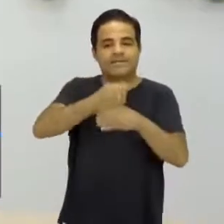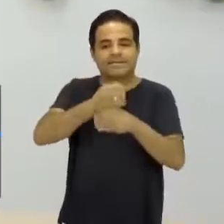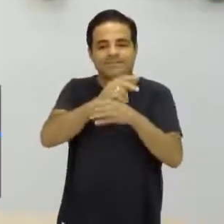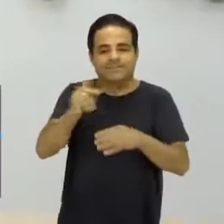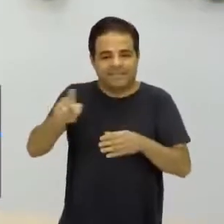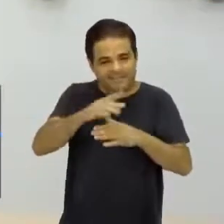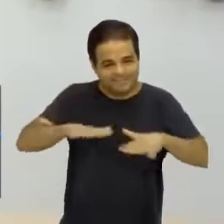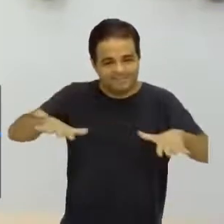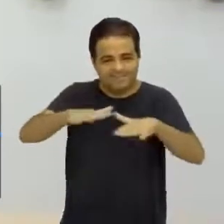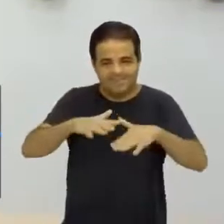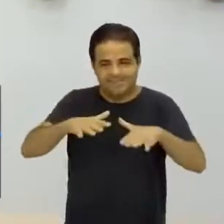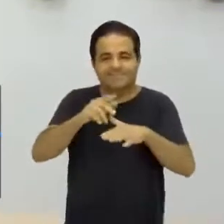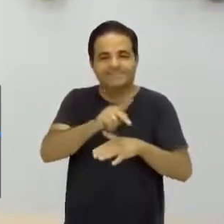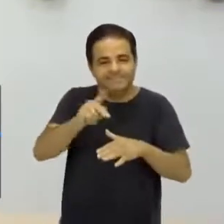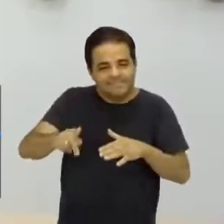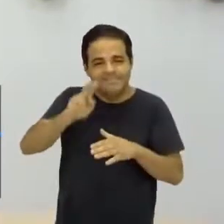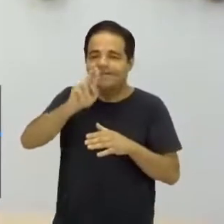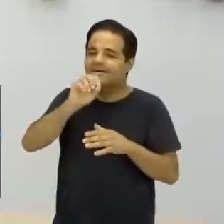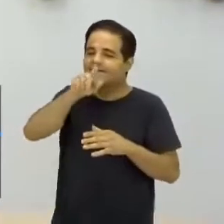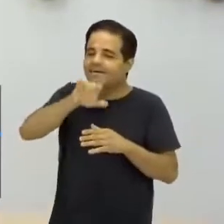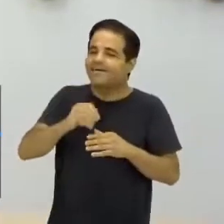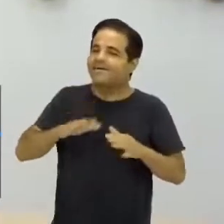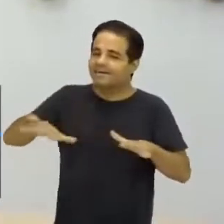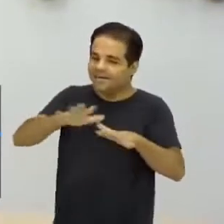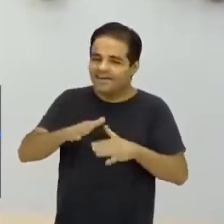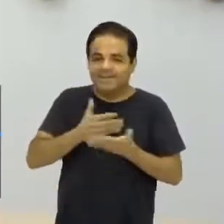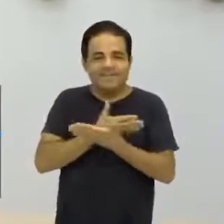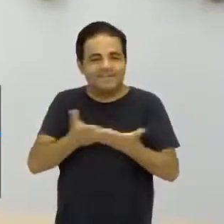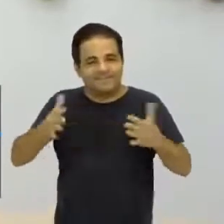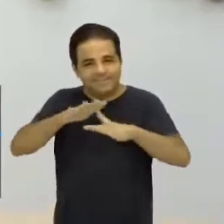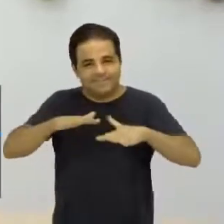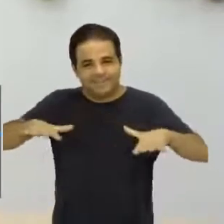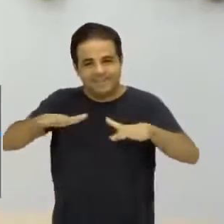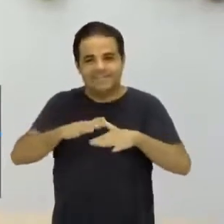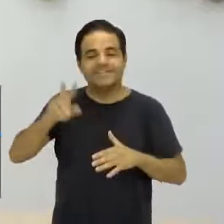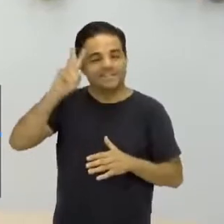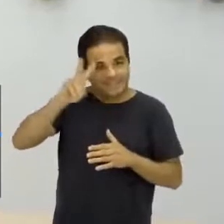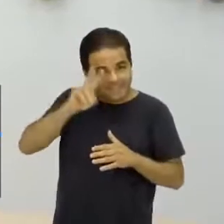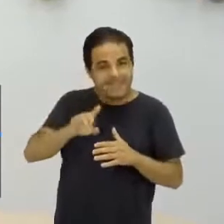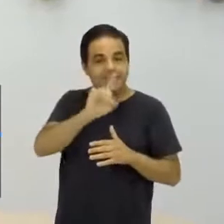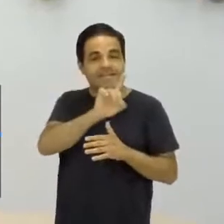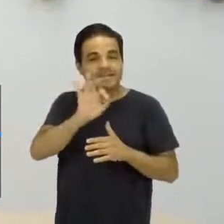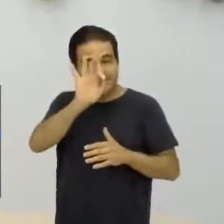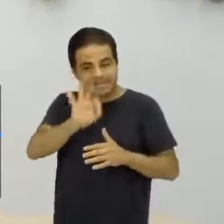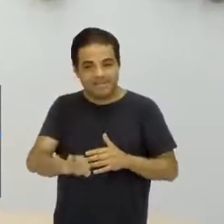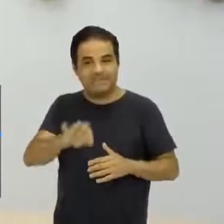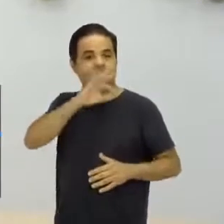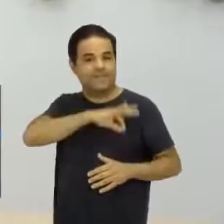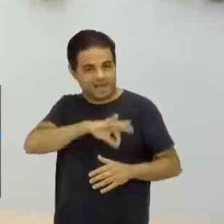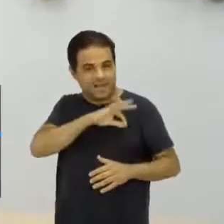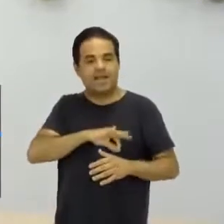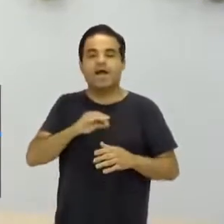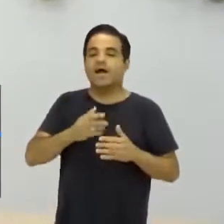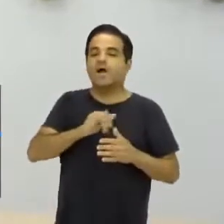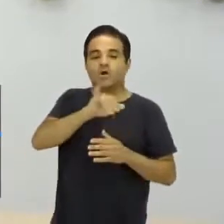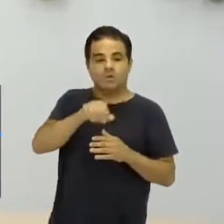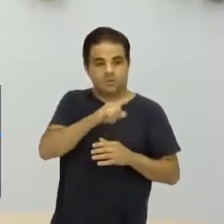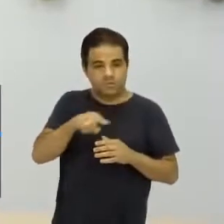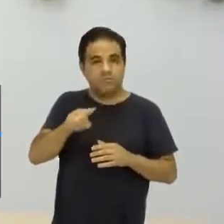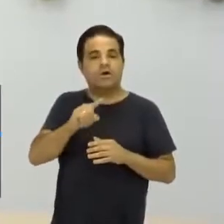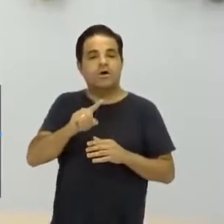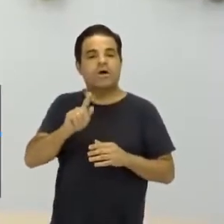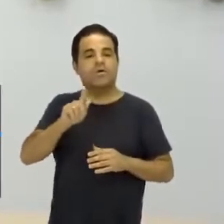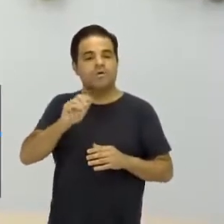Pro Rogério, ele lembrou aqui, mencionou o aumento de 100% de salário, né, do João Goulart.